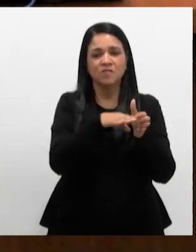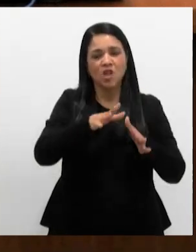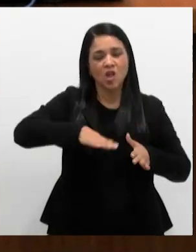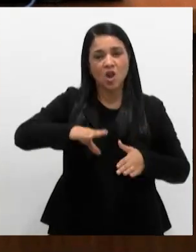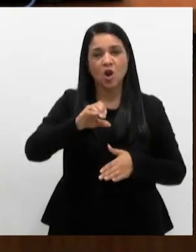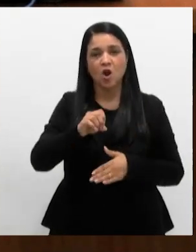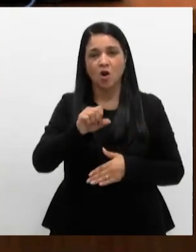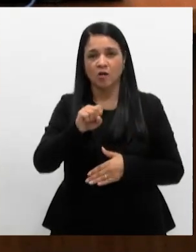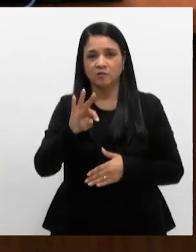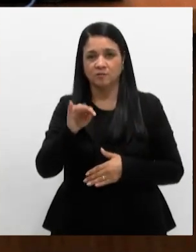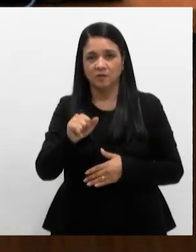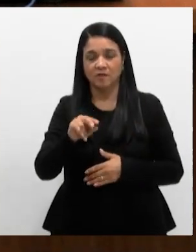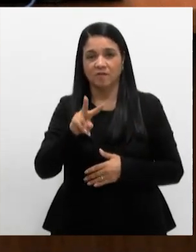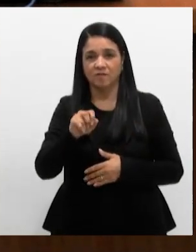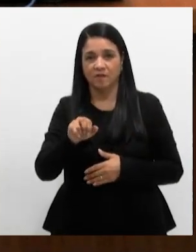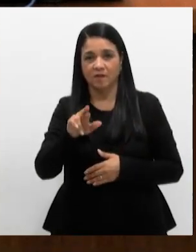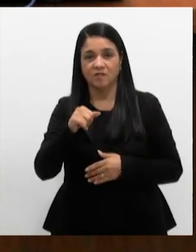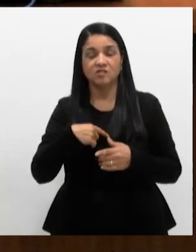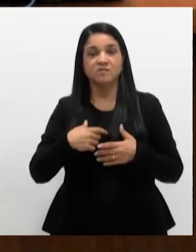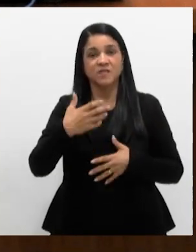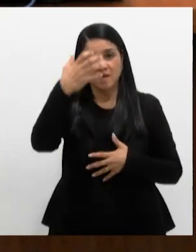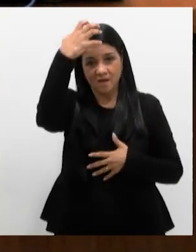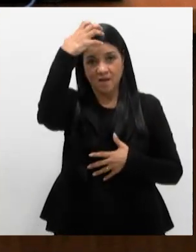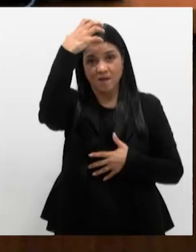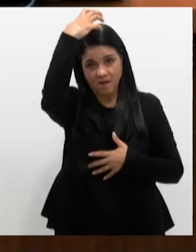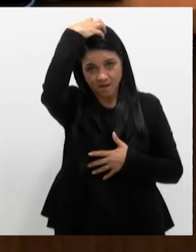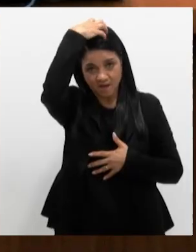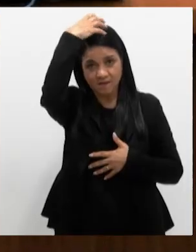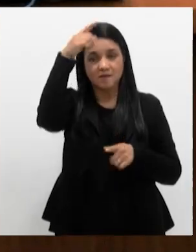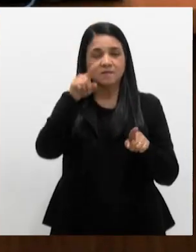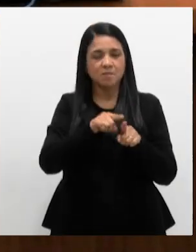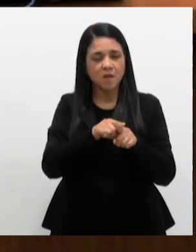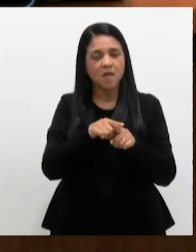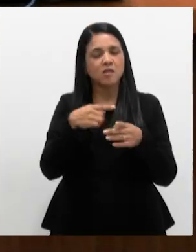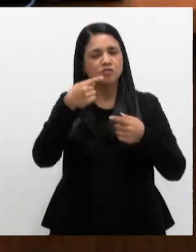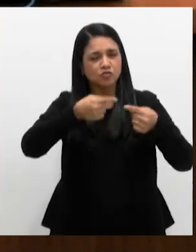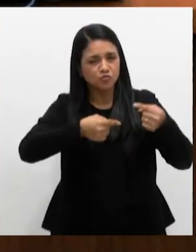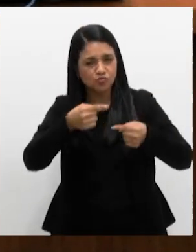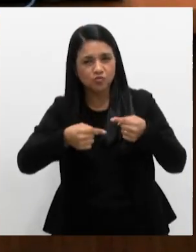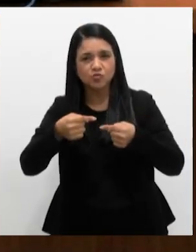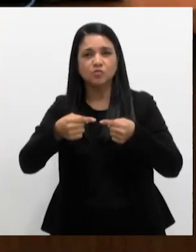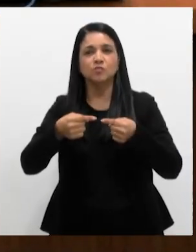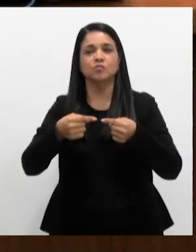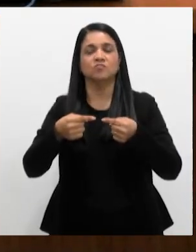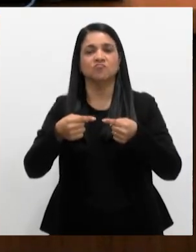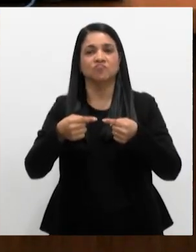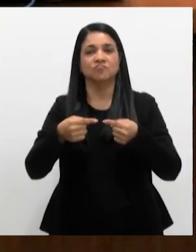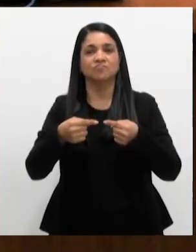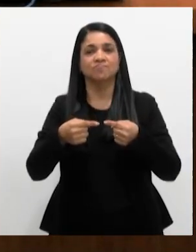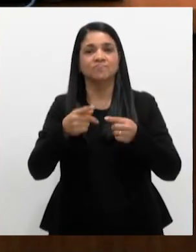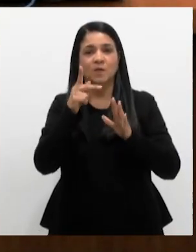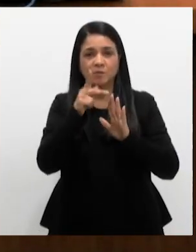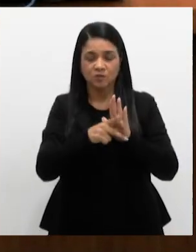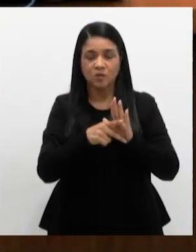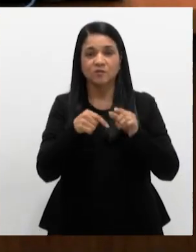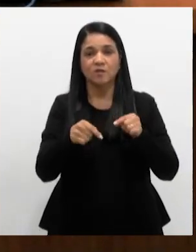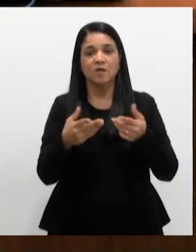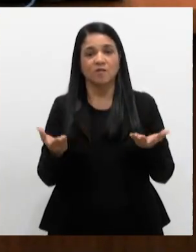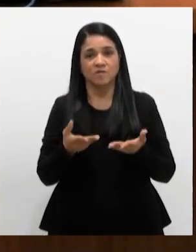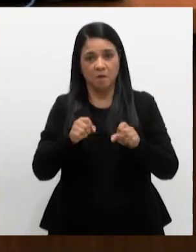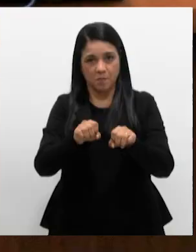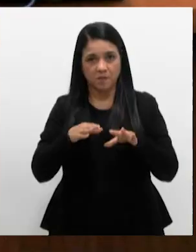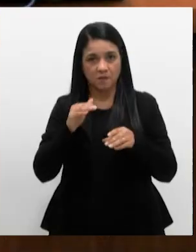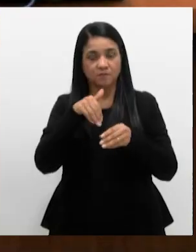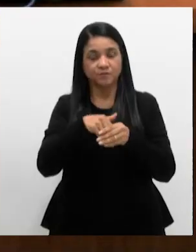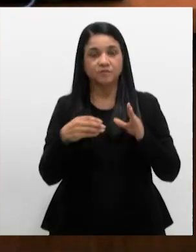Angra dos Reis, e discutiu a matéria intensamente, vem a plenário. O parecer da CCJ é favorável às